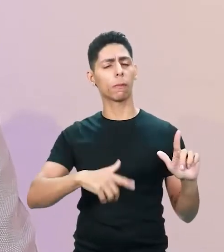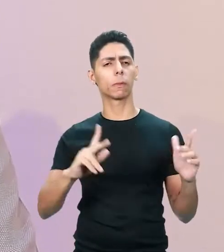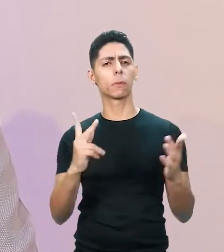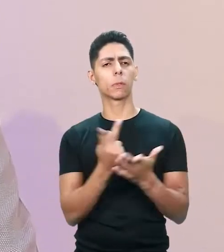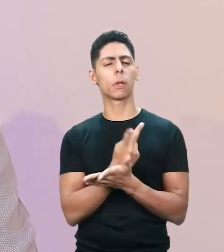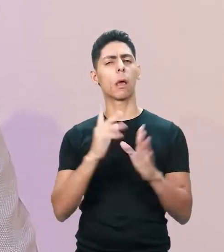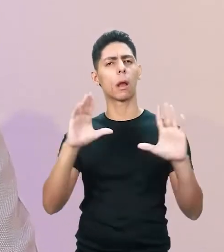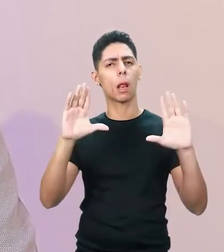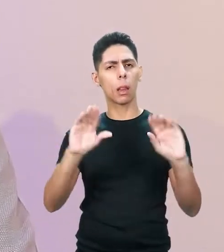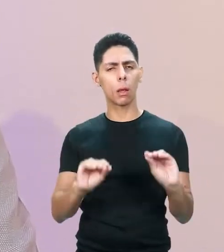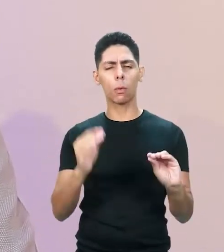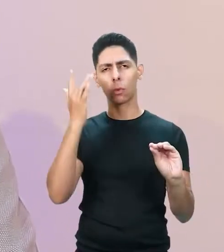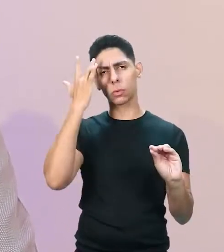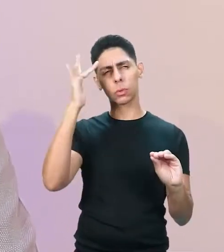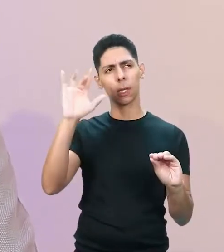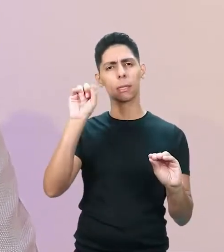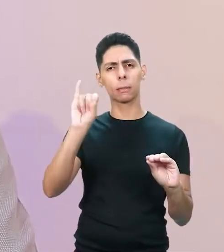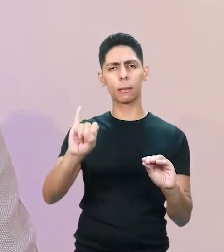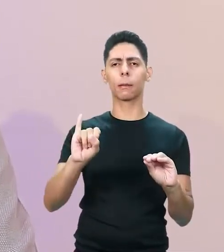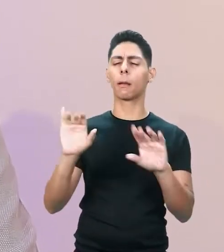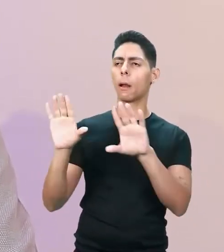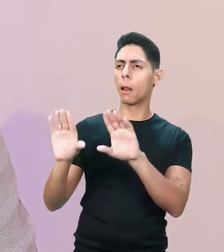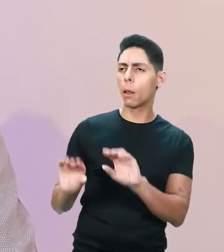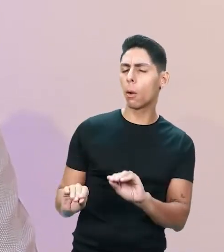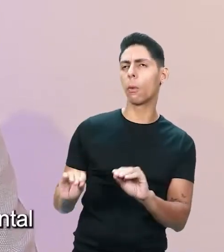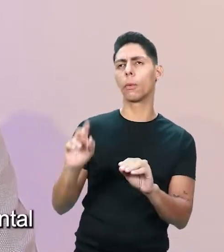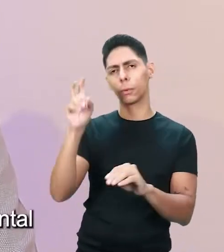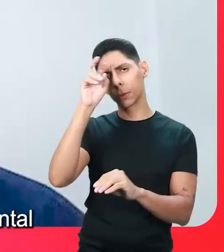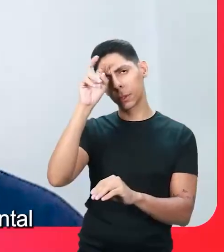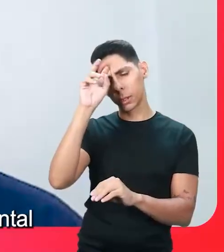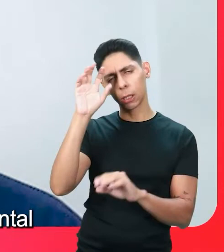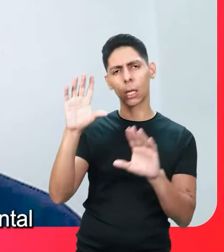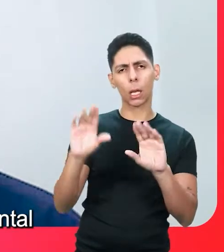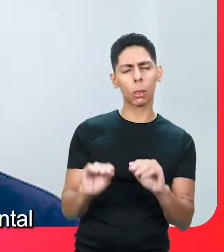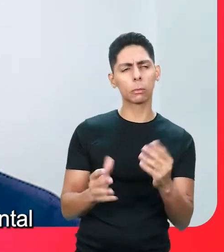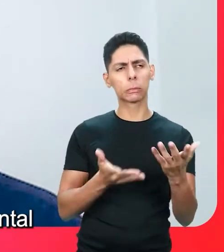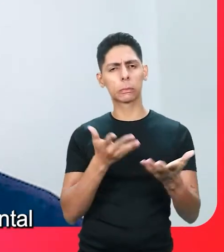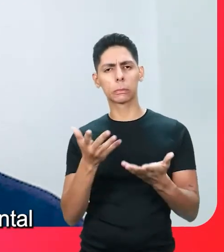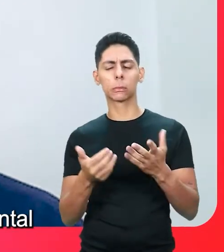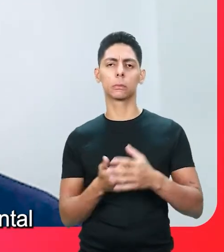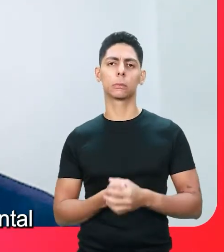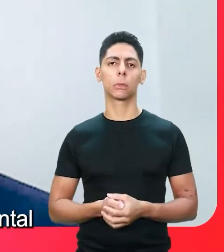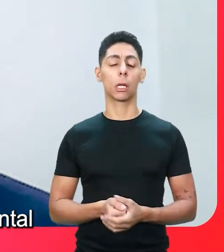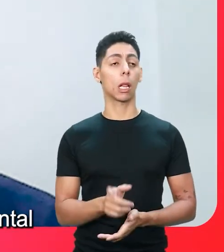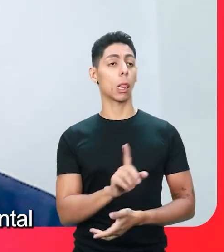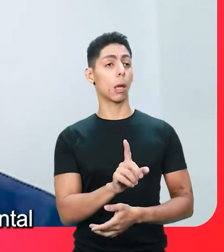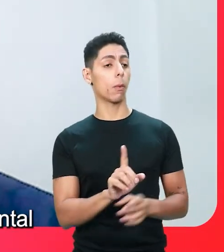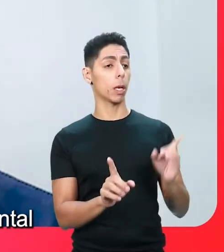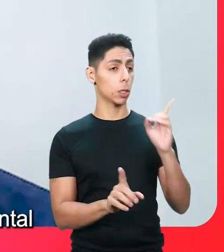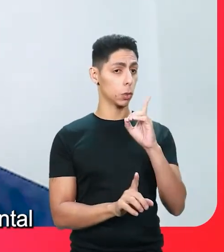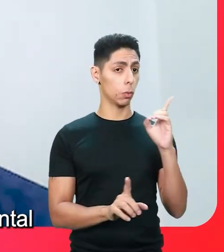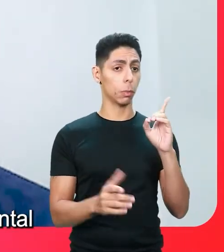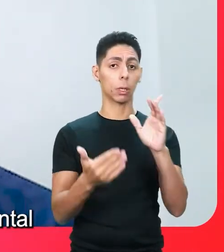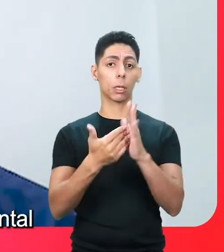noite. Eu não lembro se era no sábado à noite ou era na quinta à noite. Era de domingo a sexta. No começo